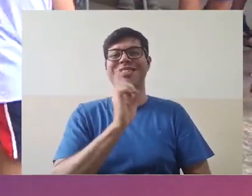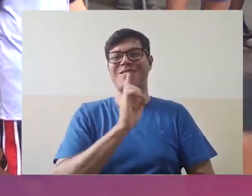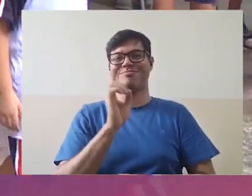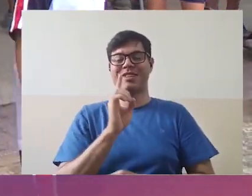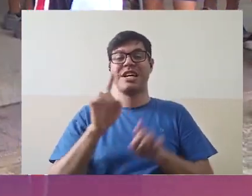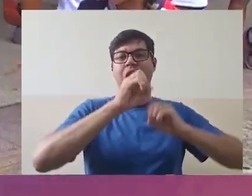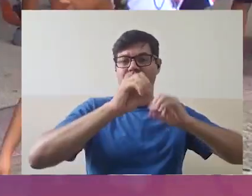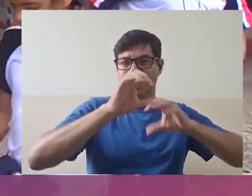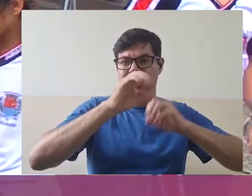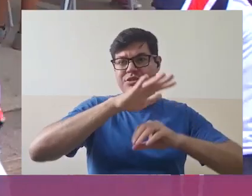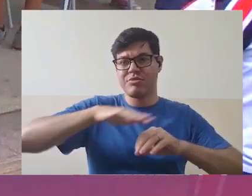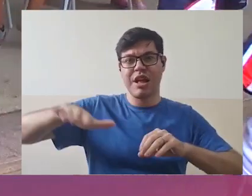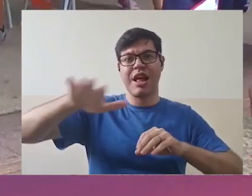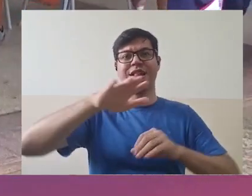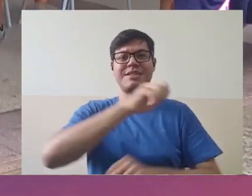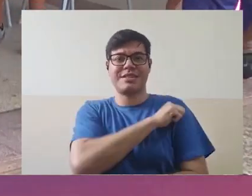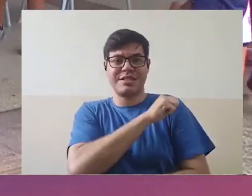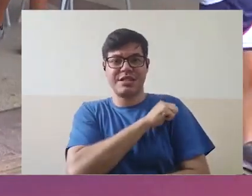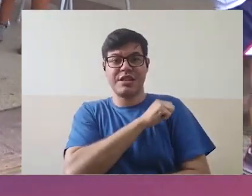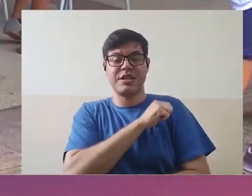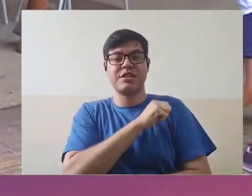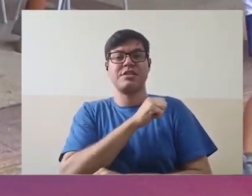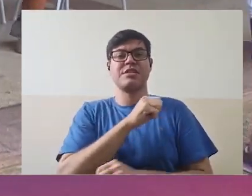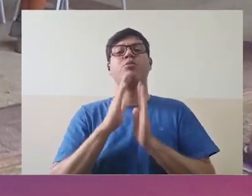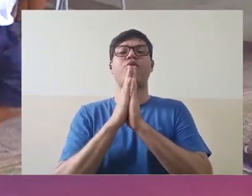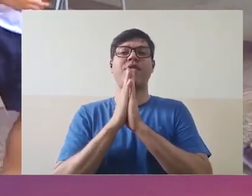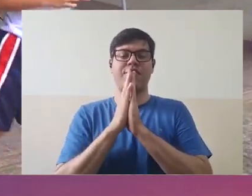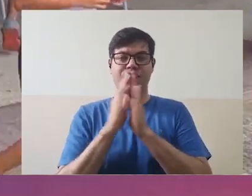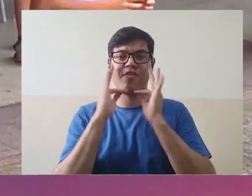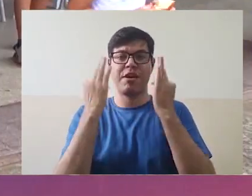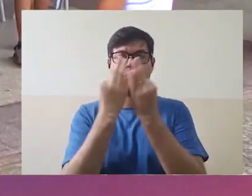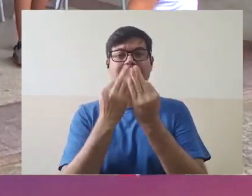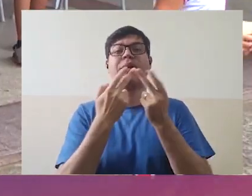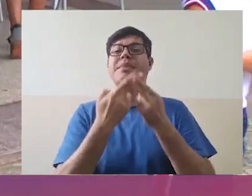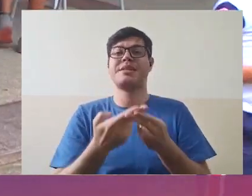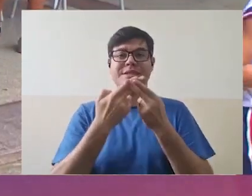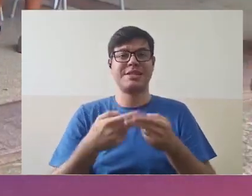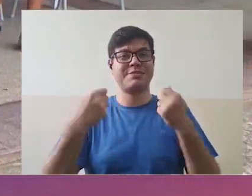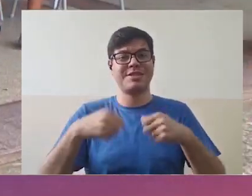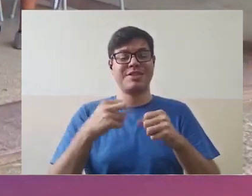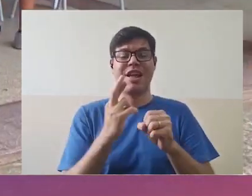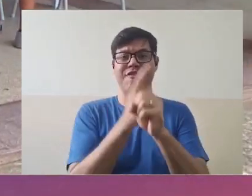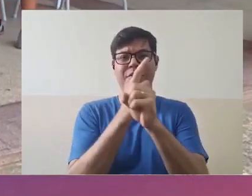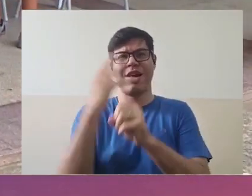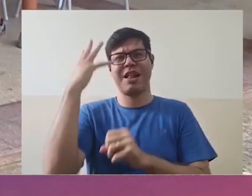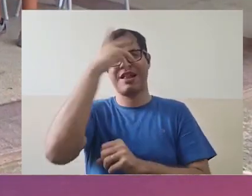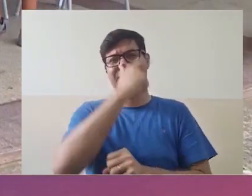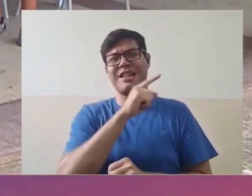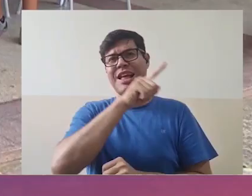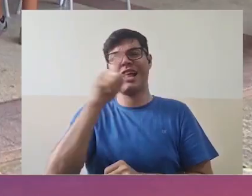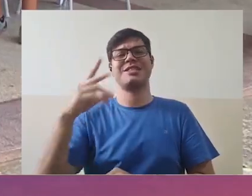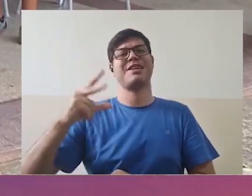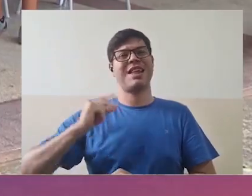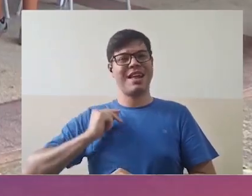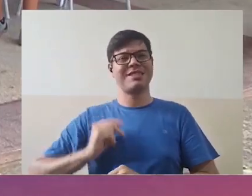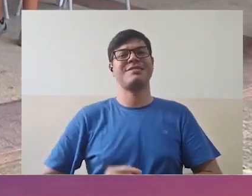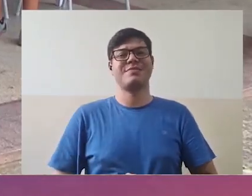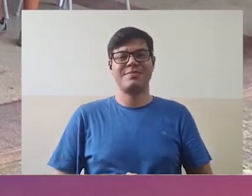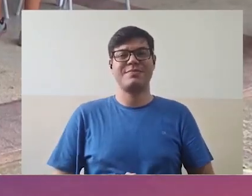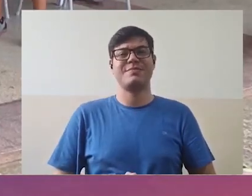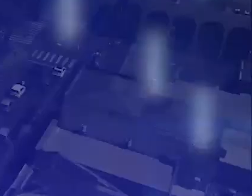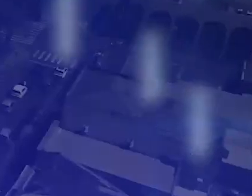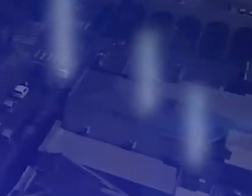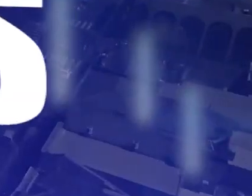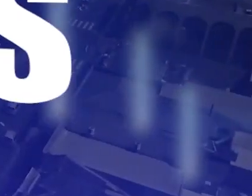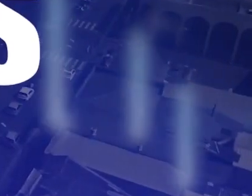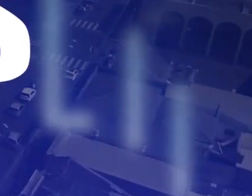reveza as salas e eu peço aos pais, à comunidade, que tenham um pouquinho de paciência, porque a reforma vai ficar linda e vai valer a pena, eles merecem.